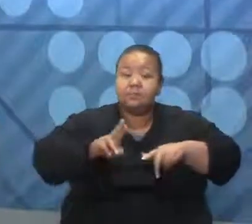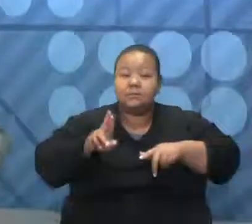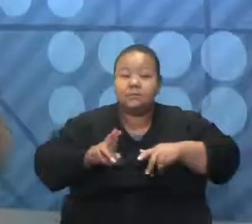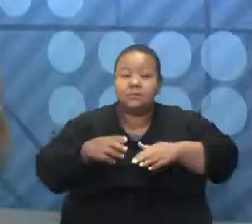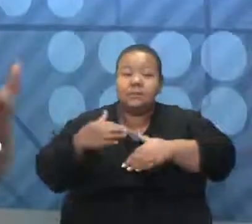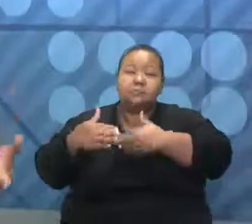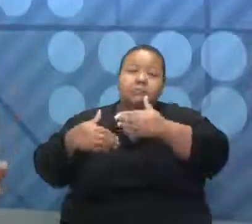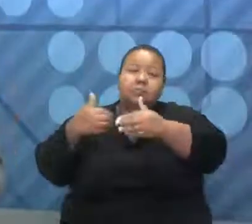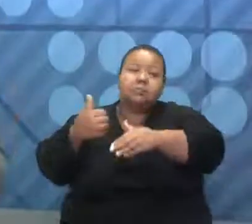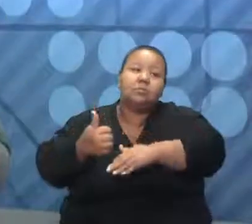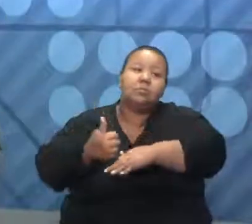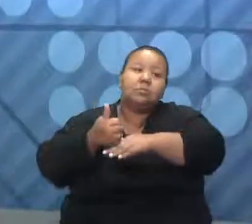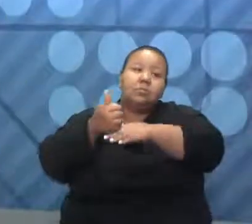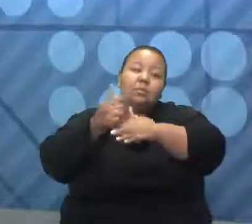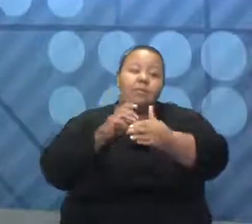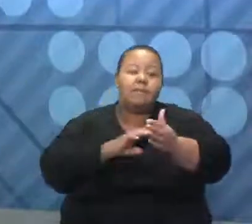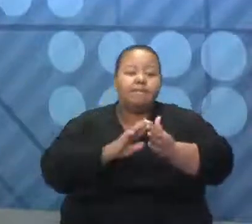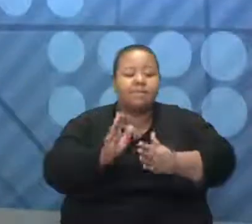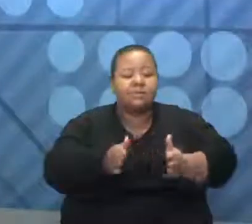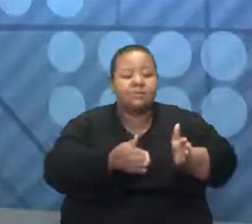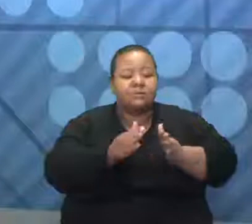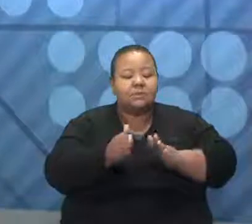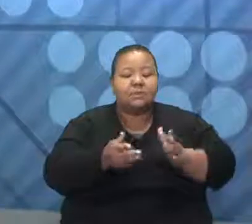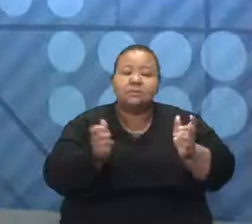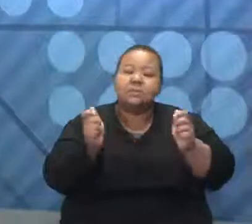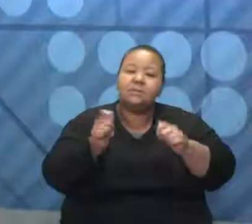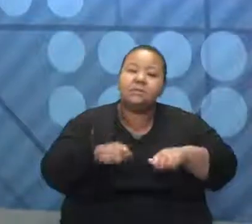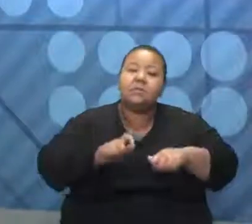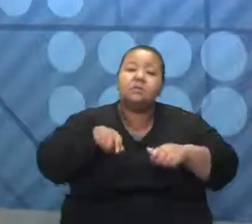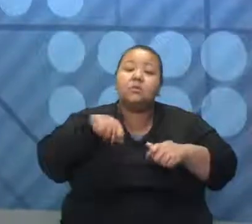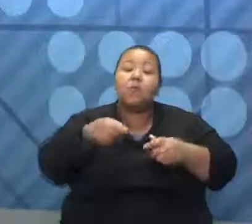de produtividade, de capacidade? Quais?